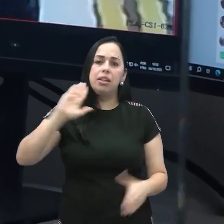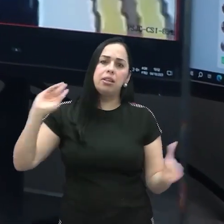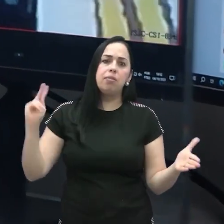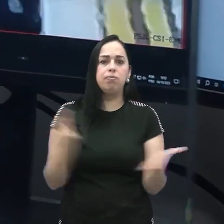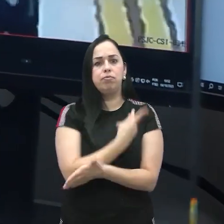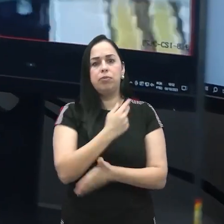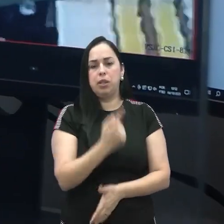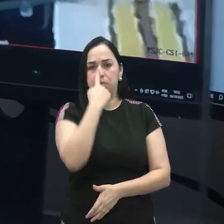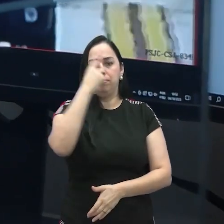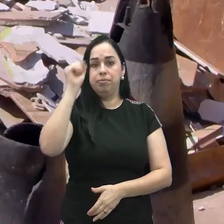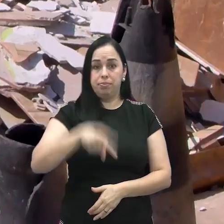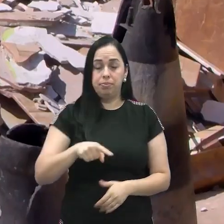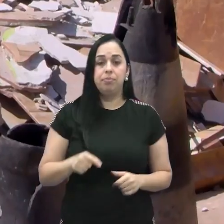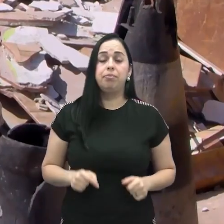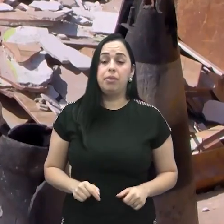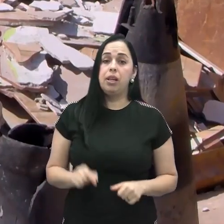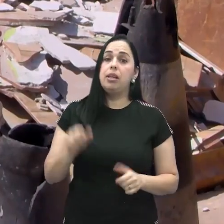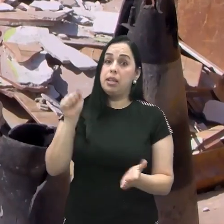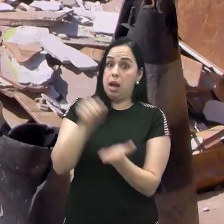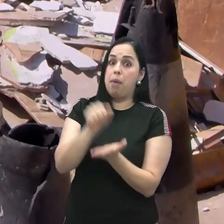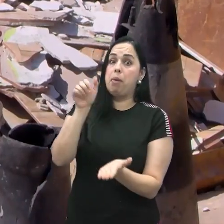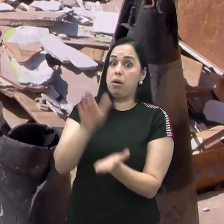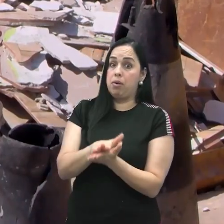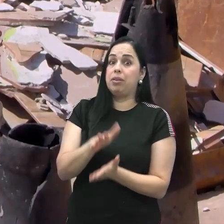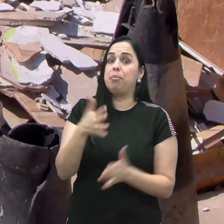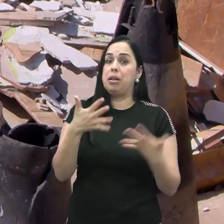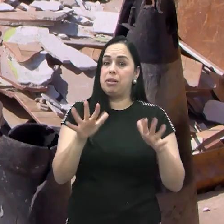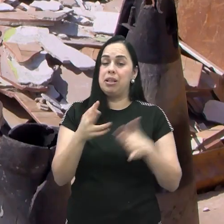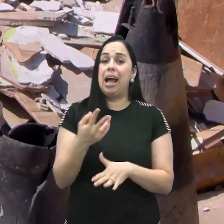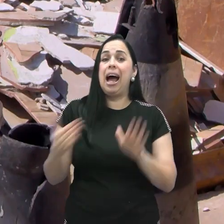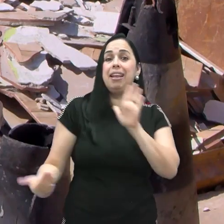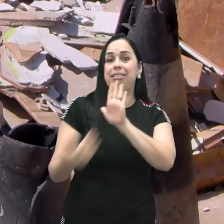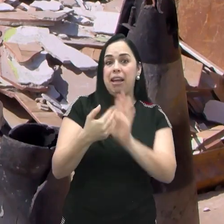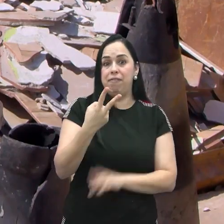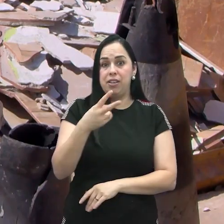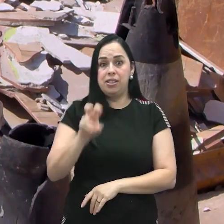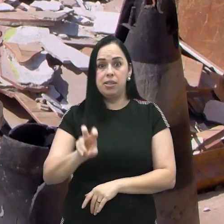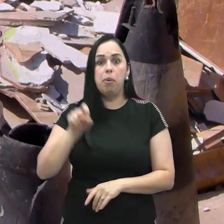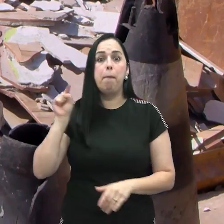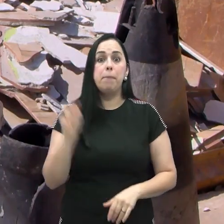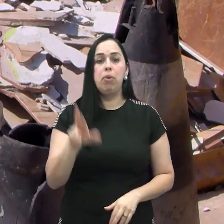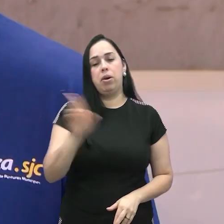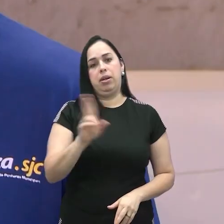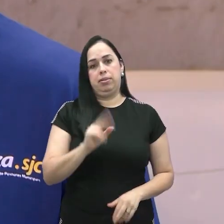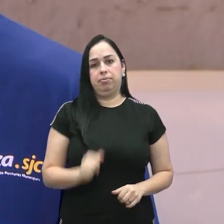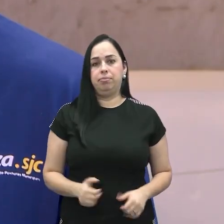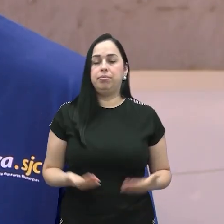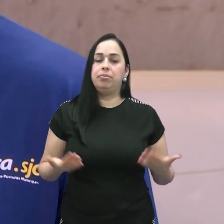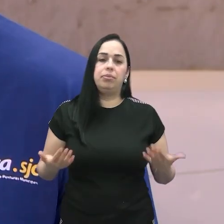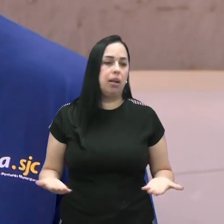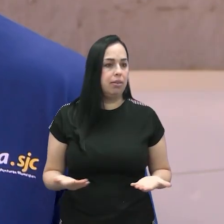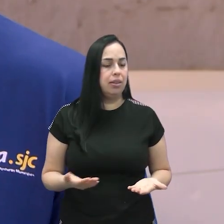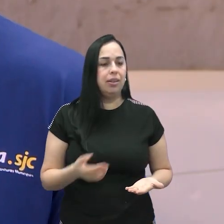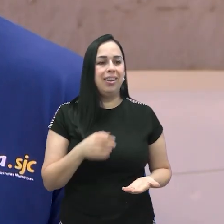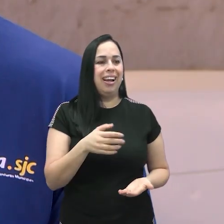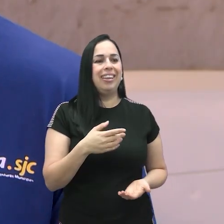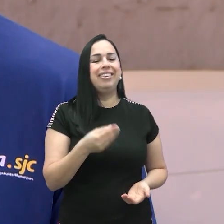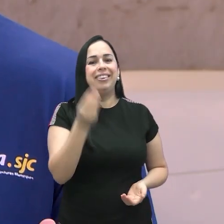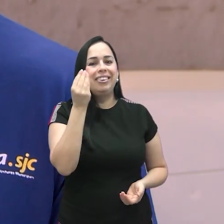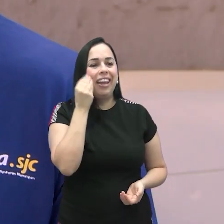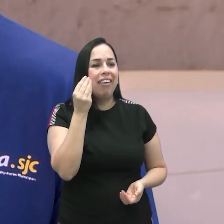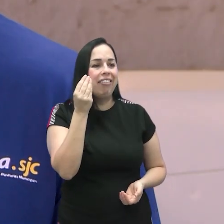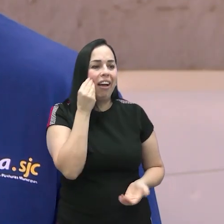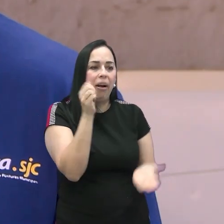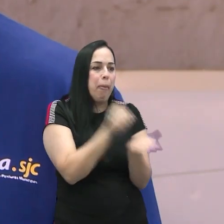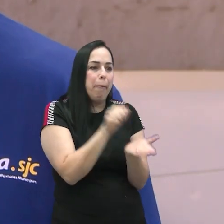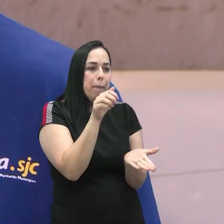identificados e multados. Os valores podem chegar a R$ 25 mil por infração. Não compensa se arriscar